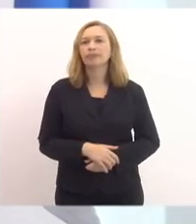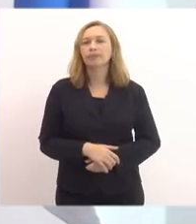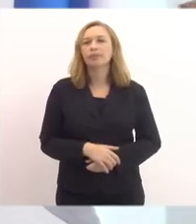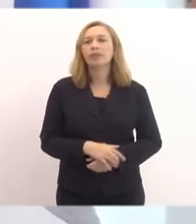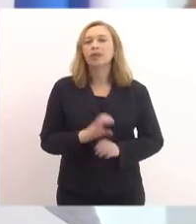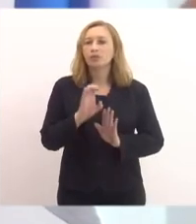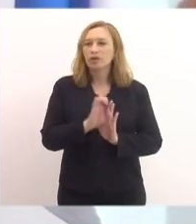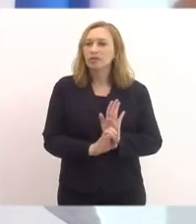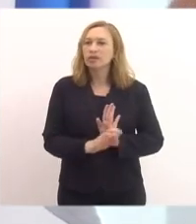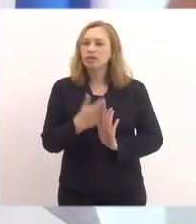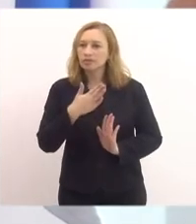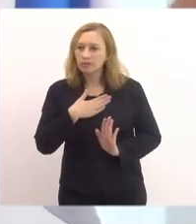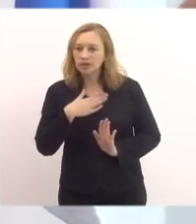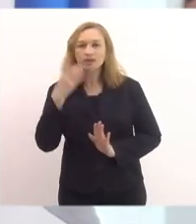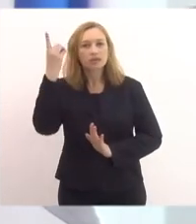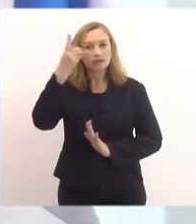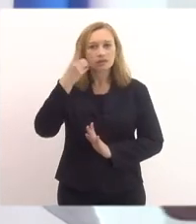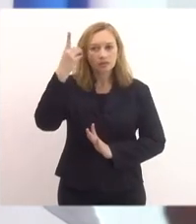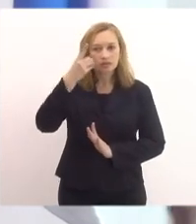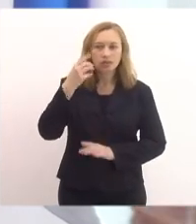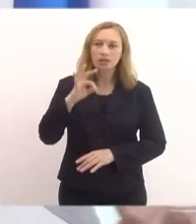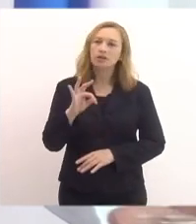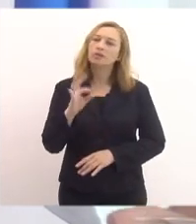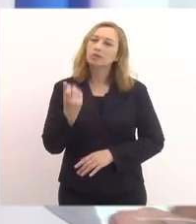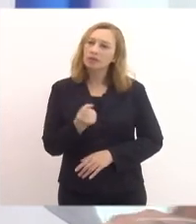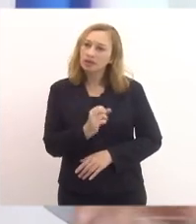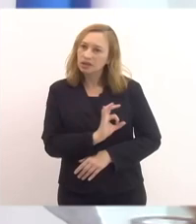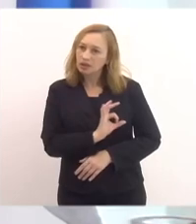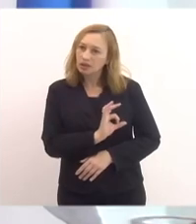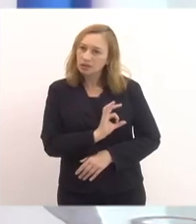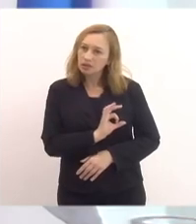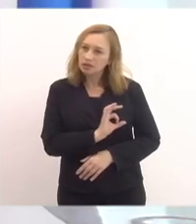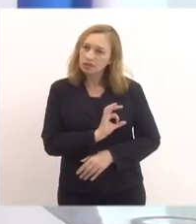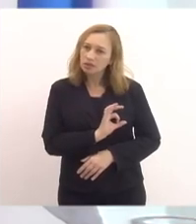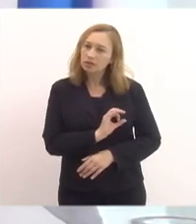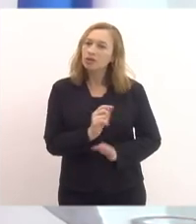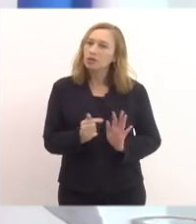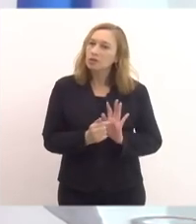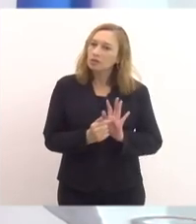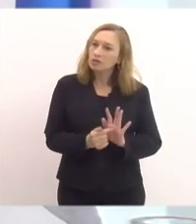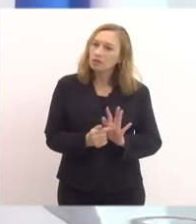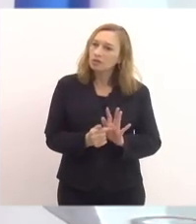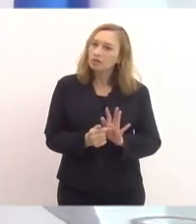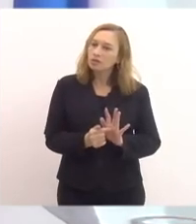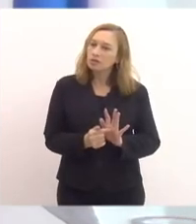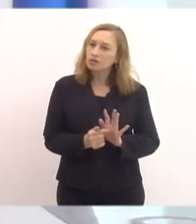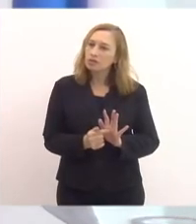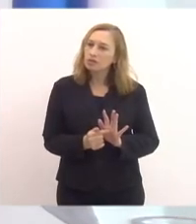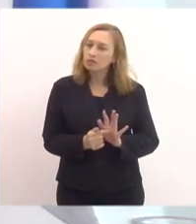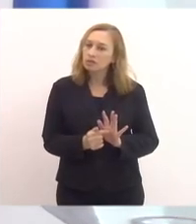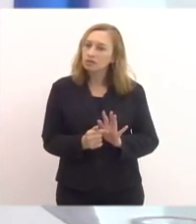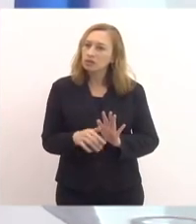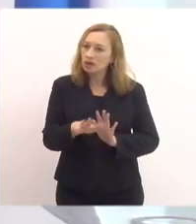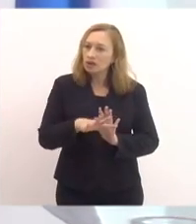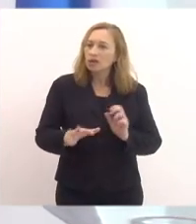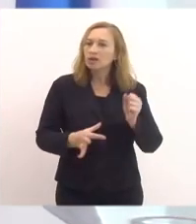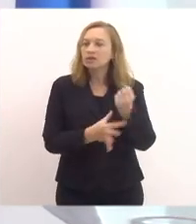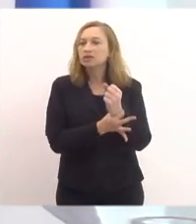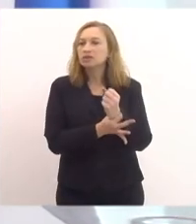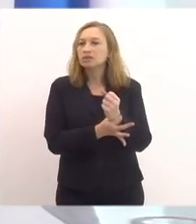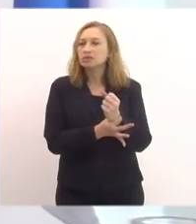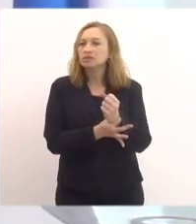emenda minha e da deputada Marta Rocha excepcionaliza para as carreiras de segurança. Então, a gente